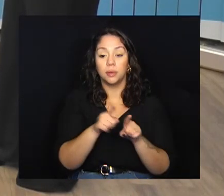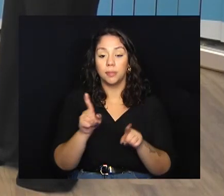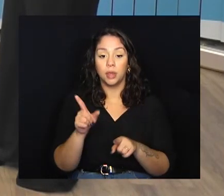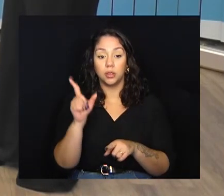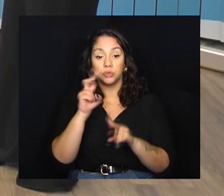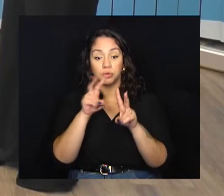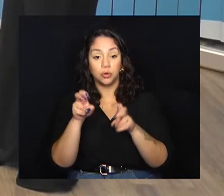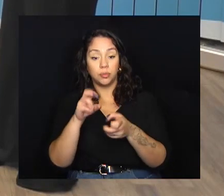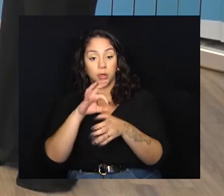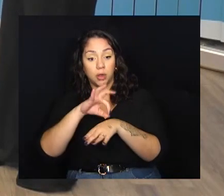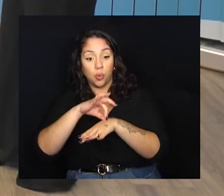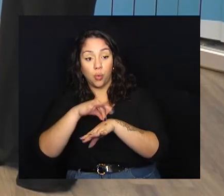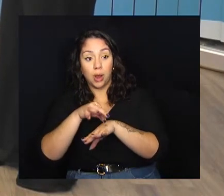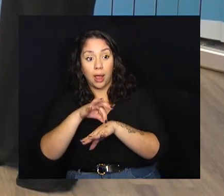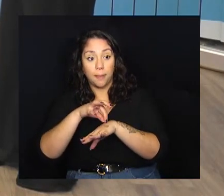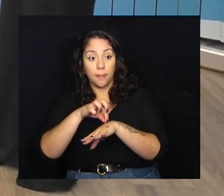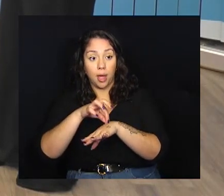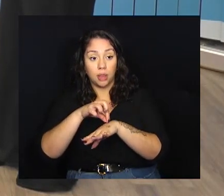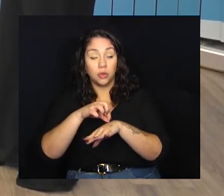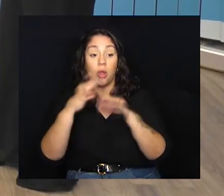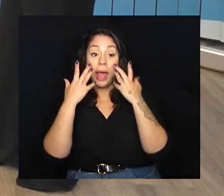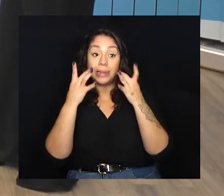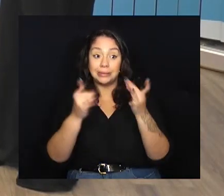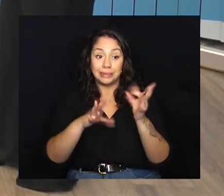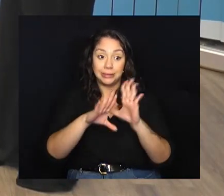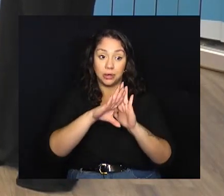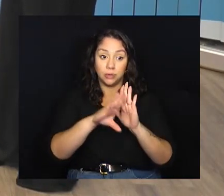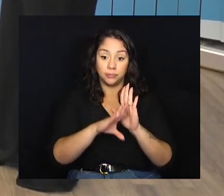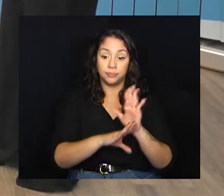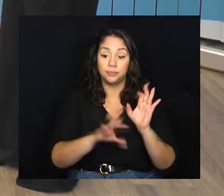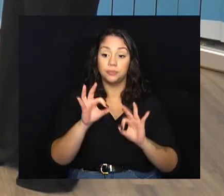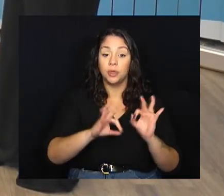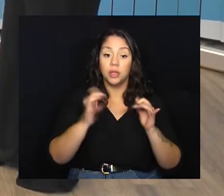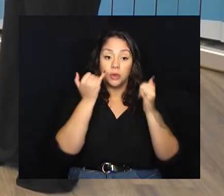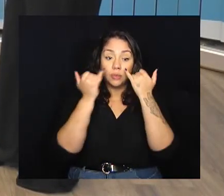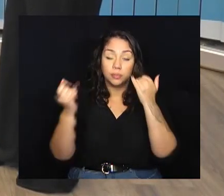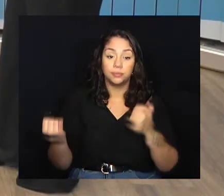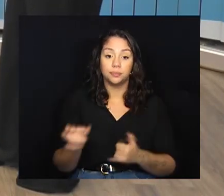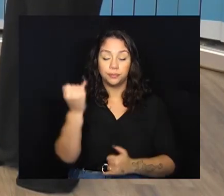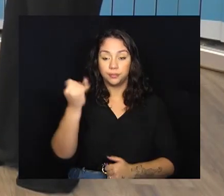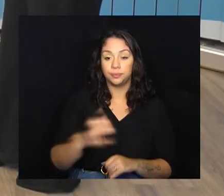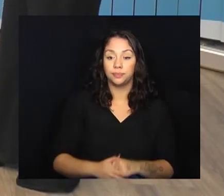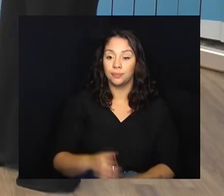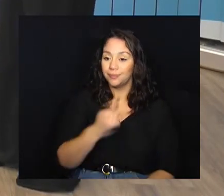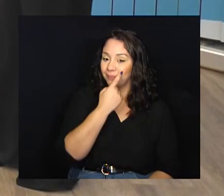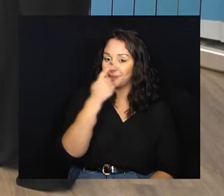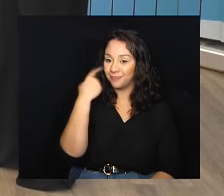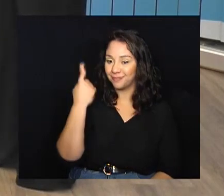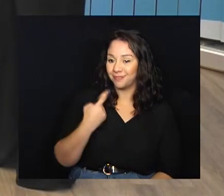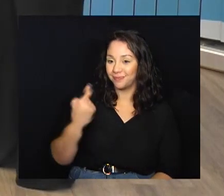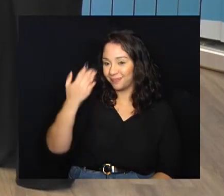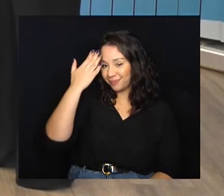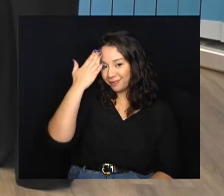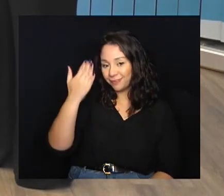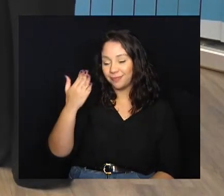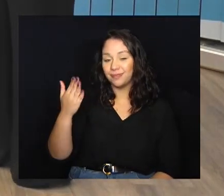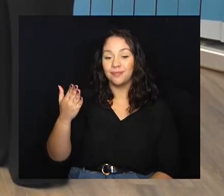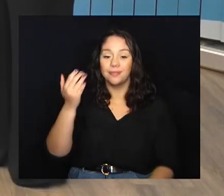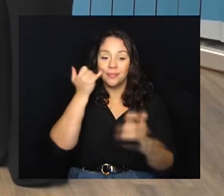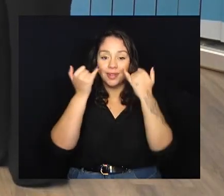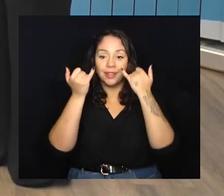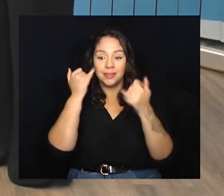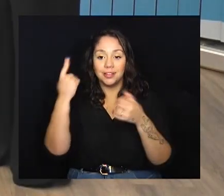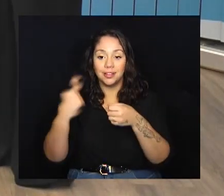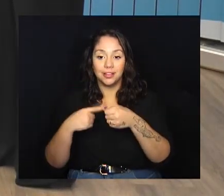Fique atento a nossa programação com informações importantes vem Gabriel Muito obrigado pelas notícias da Metrópole de Campinas